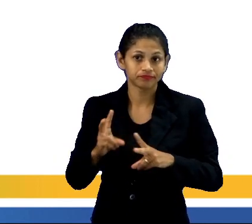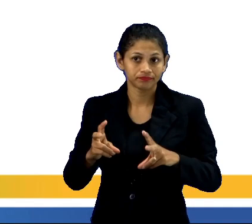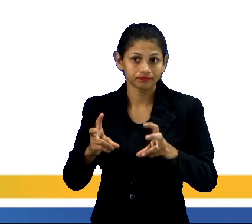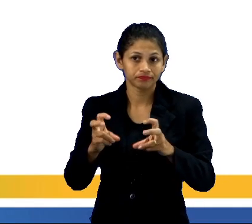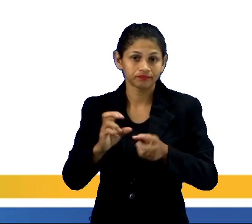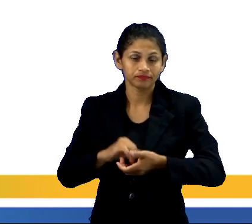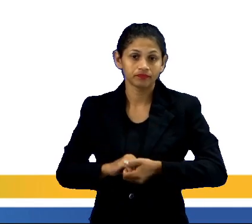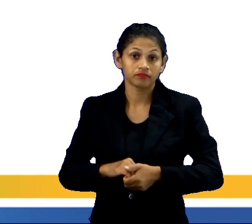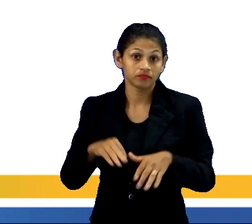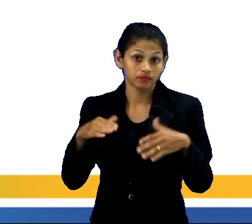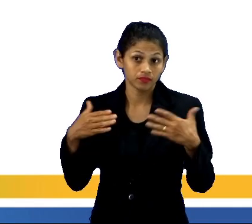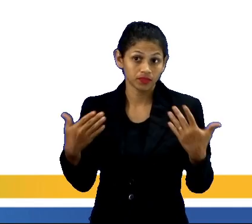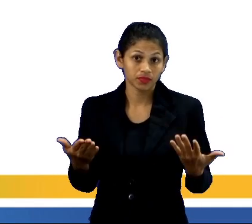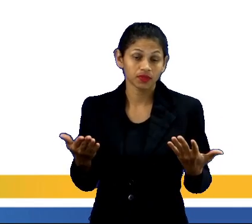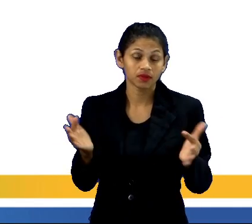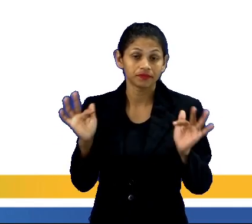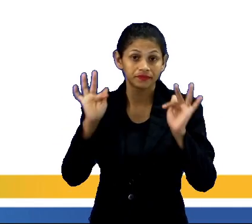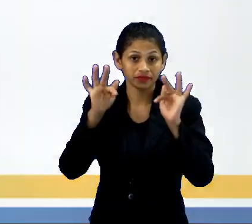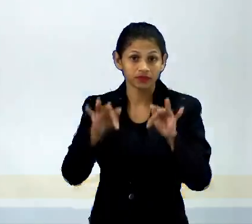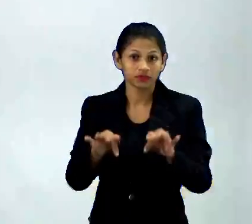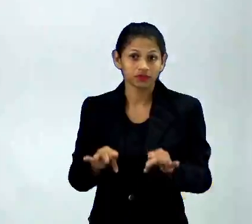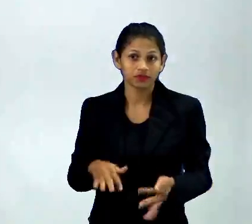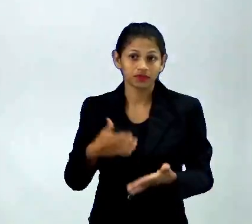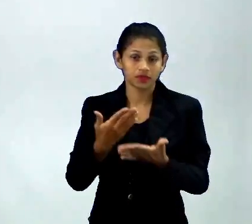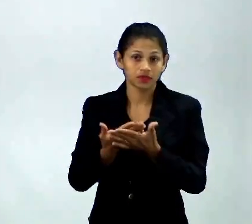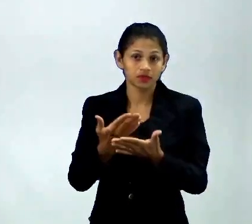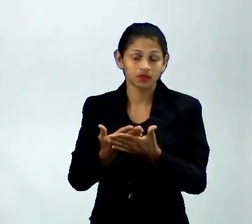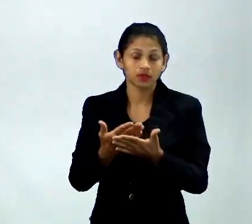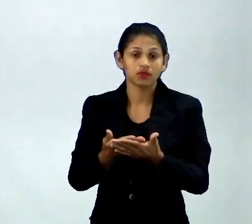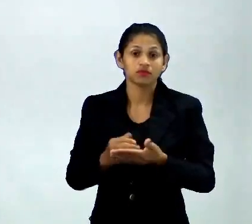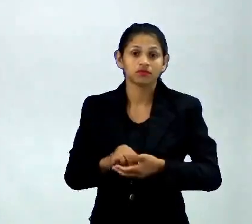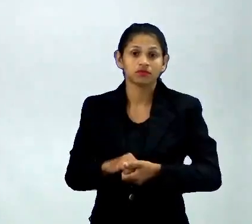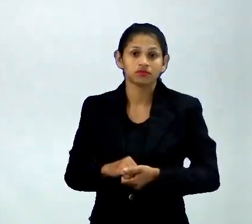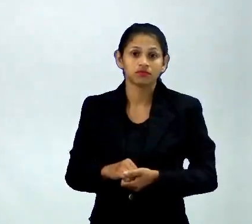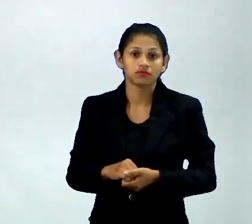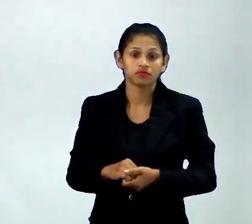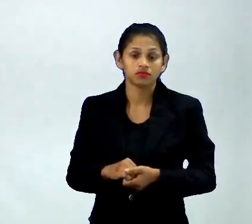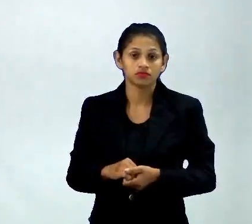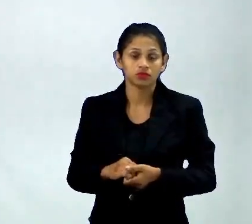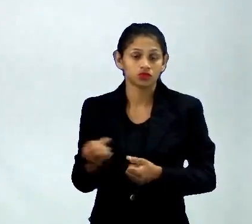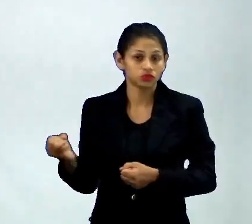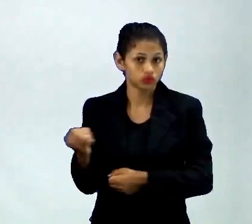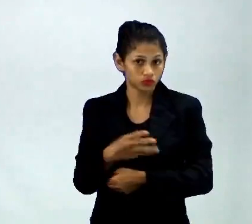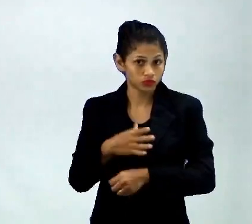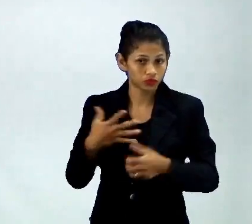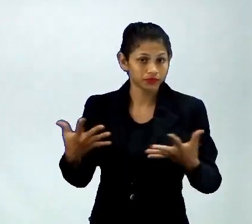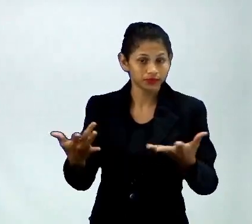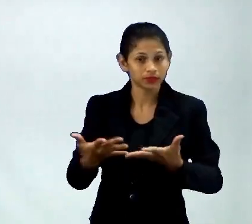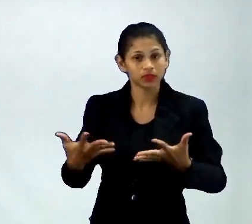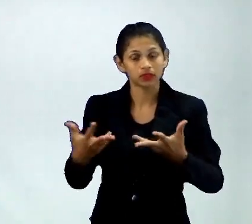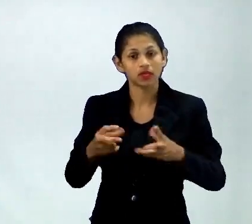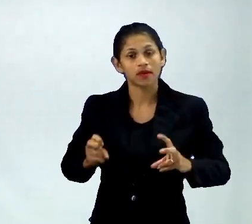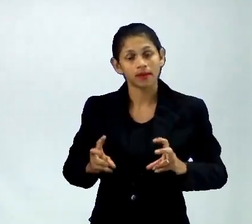crescendo. Então, nós estamos finalizando aqui a nossa aula de hoje, né, sobre os novos tratamentos ali para o